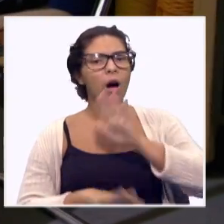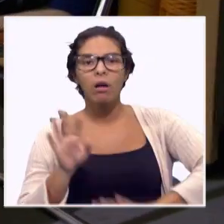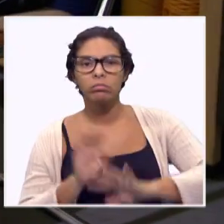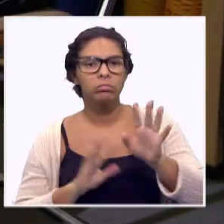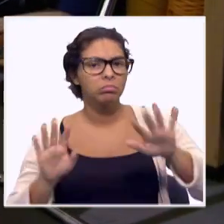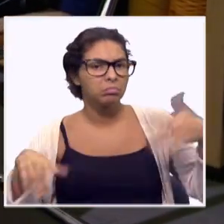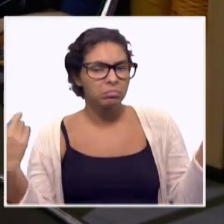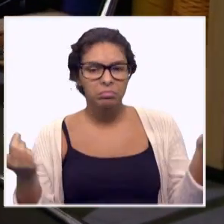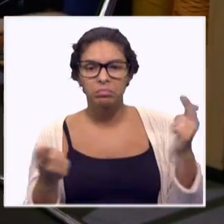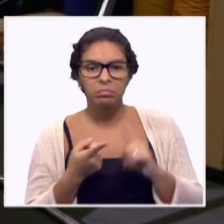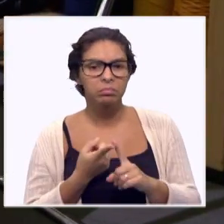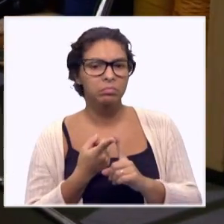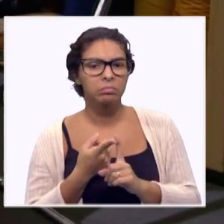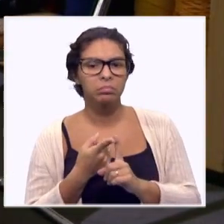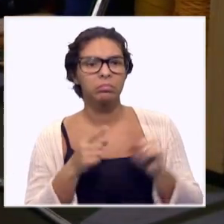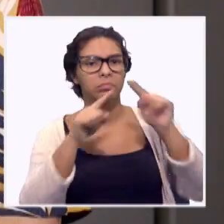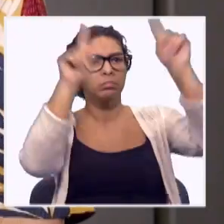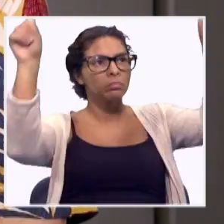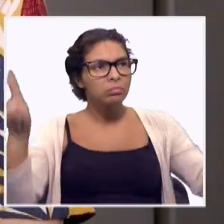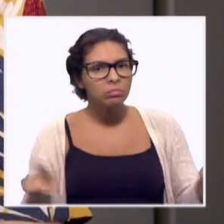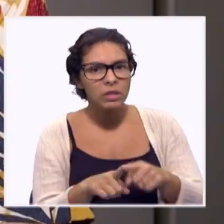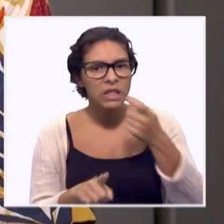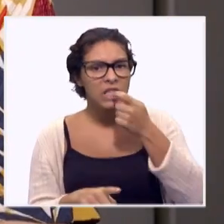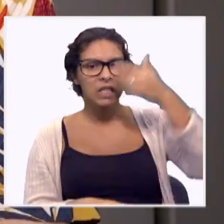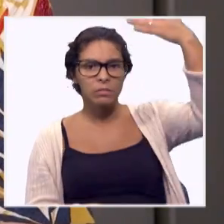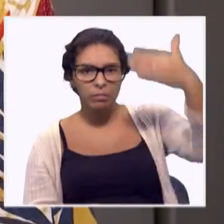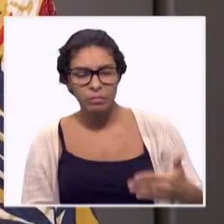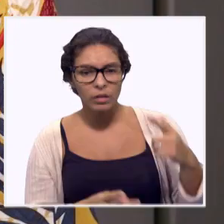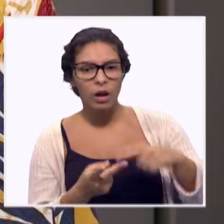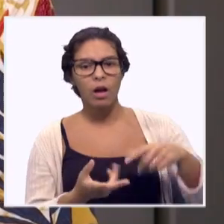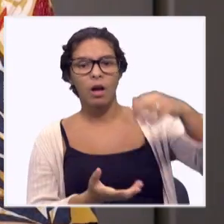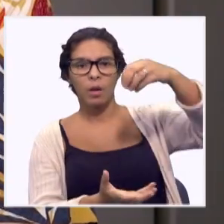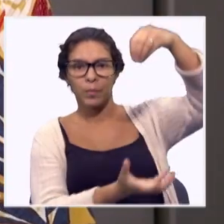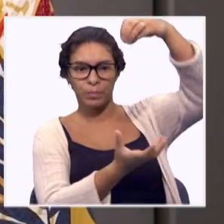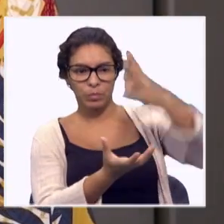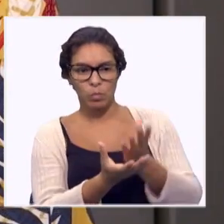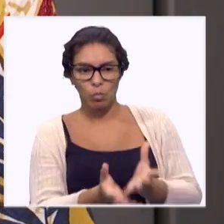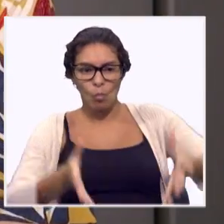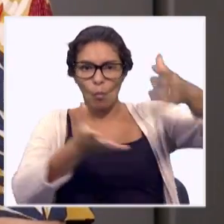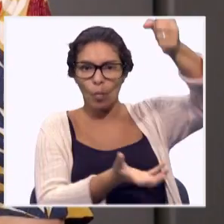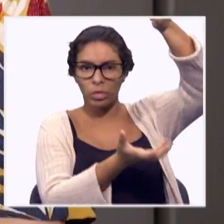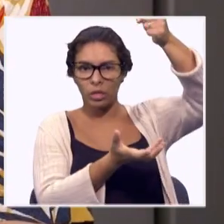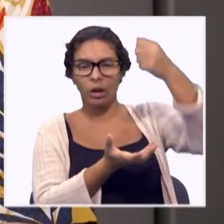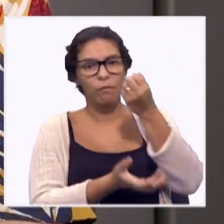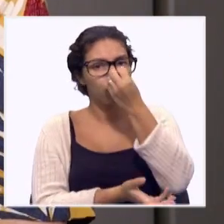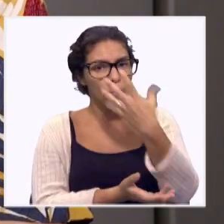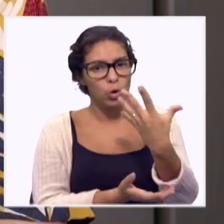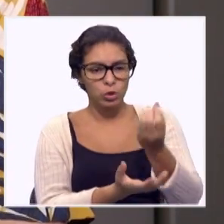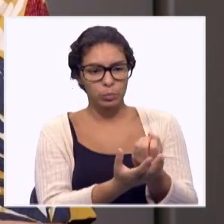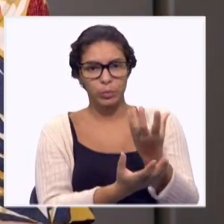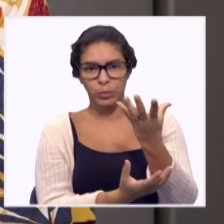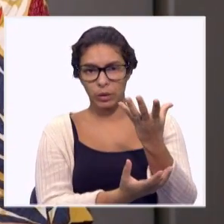Mas consegues fazer imensa coisa, desde os painéis de parede, os suportes para vasos, que são as peças se calhar mais conhecidas,